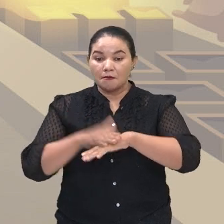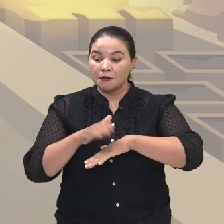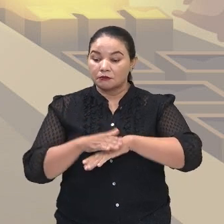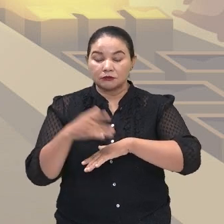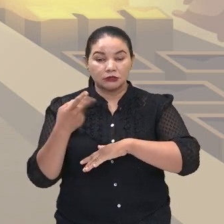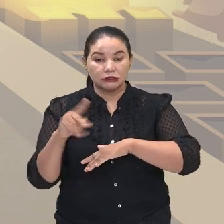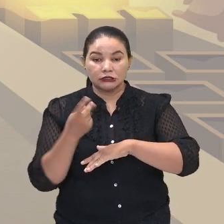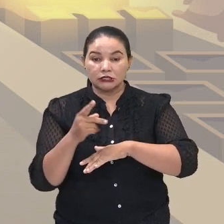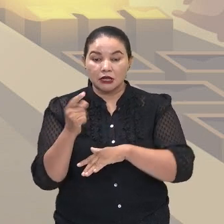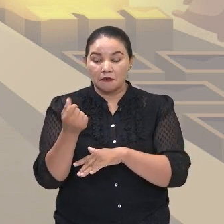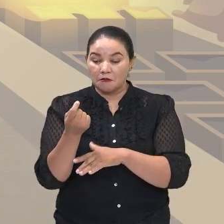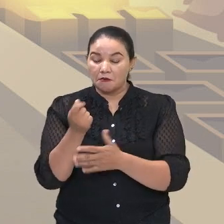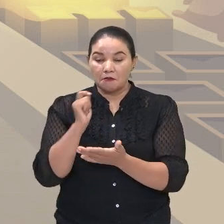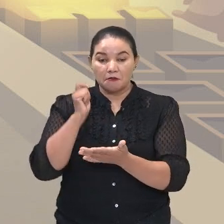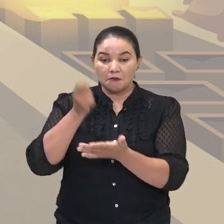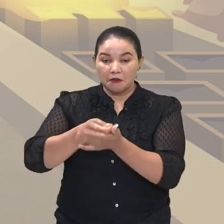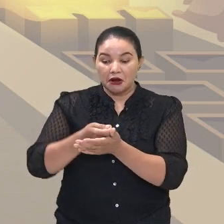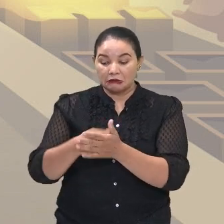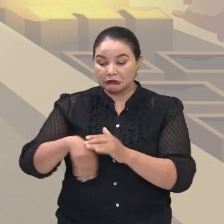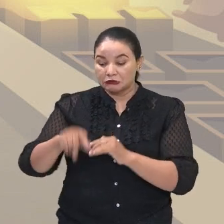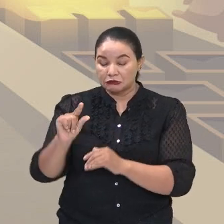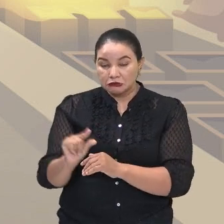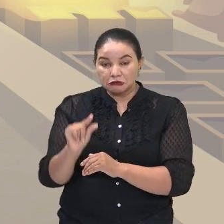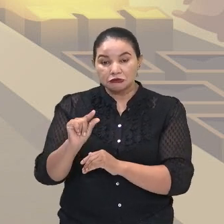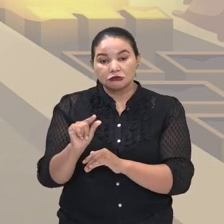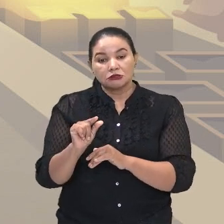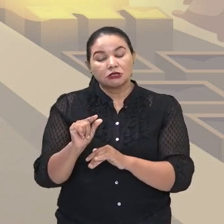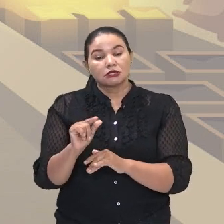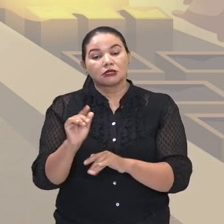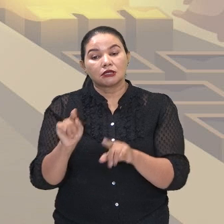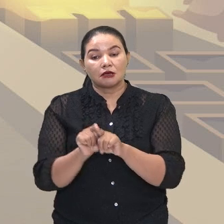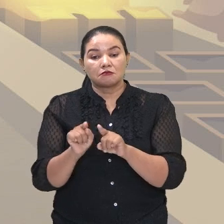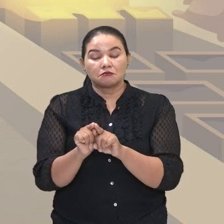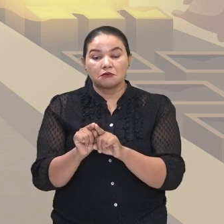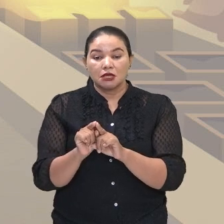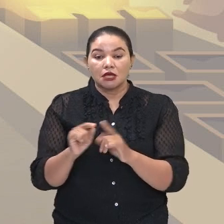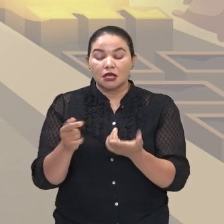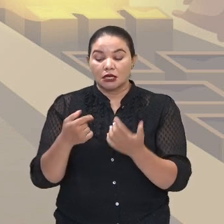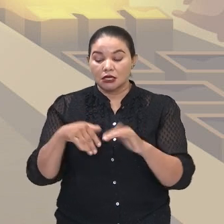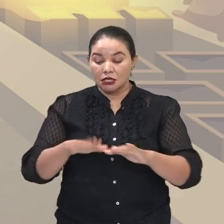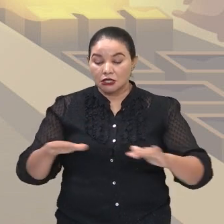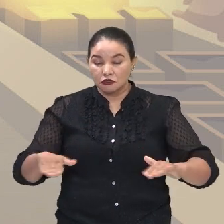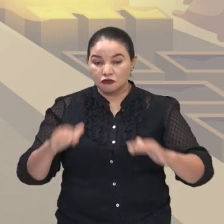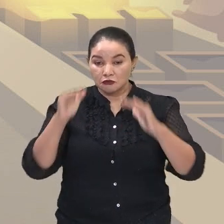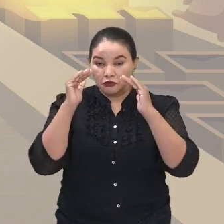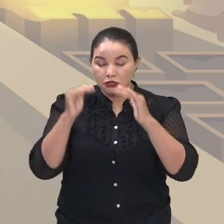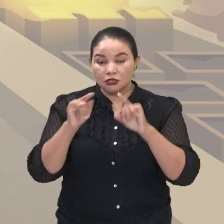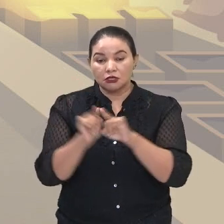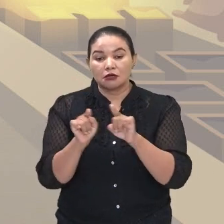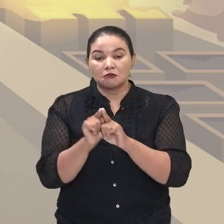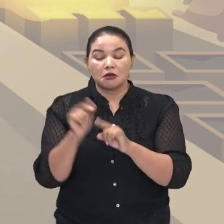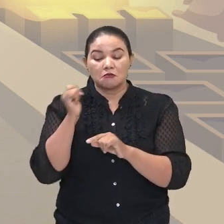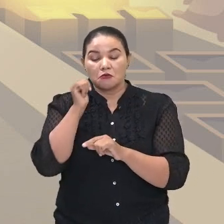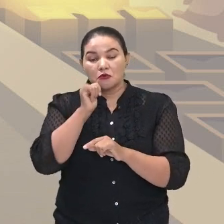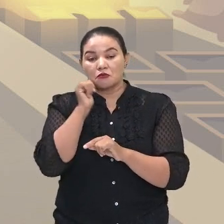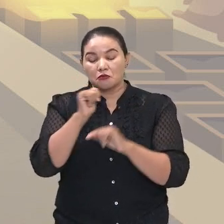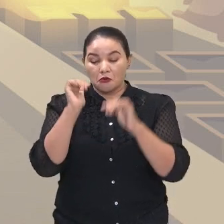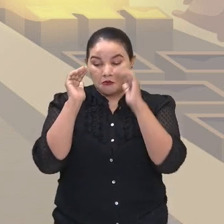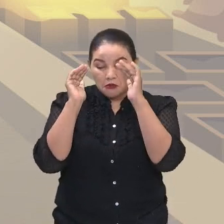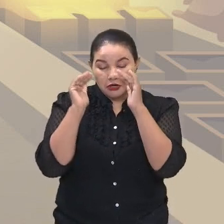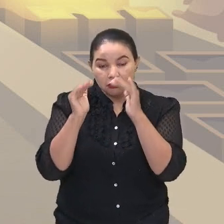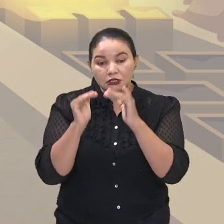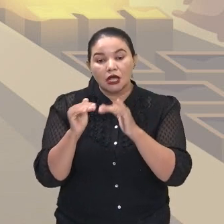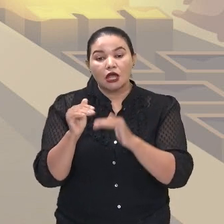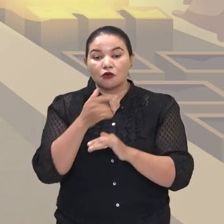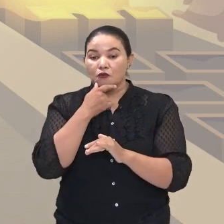muito mais baixo. E as crianças mais obedientes, as mulheres mais obedientes naquele período também eram uma